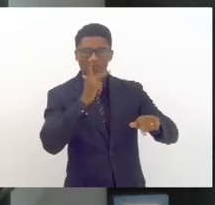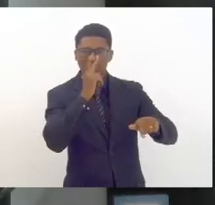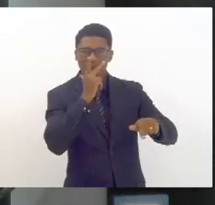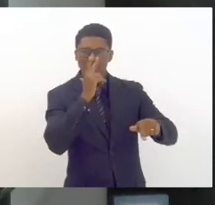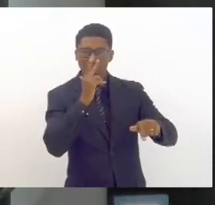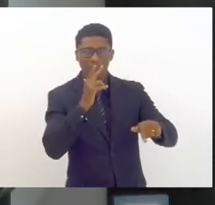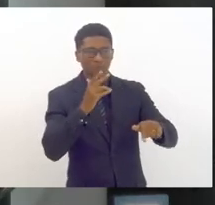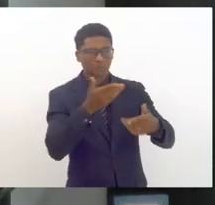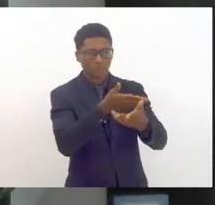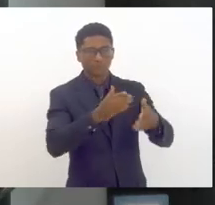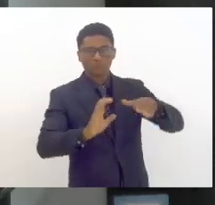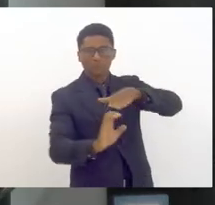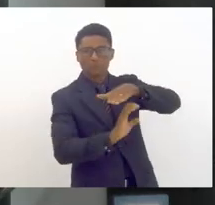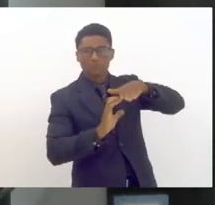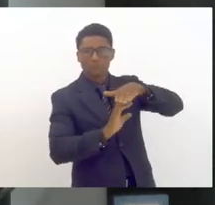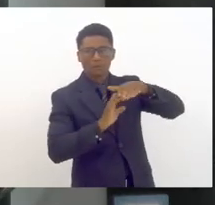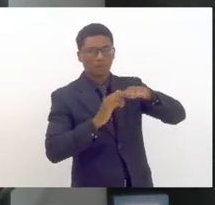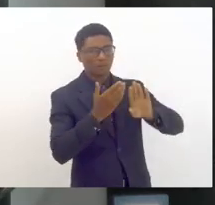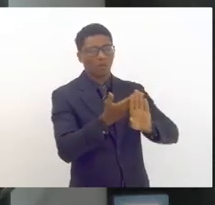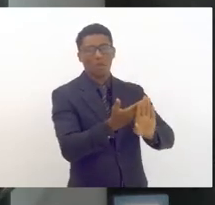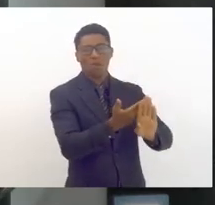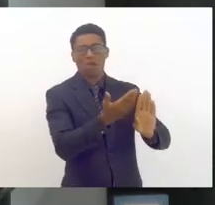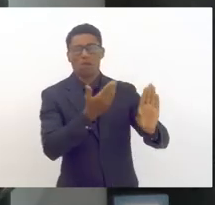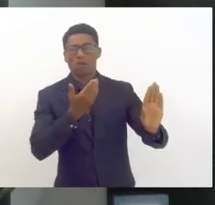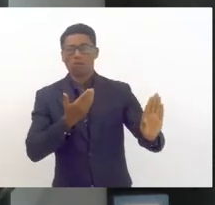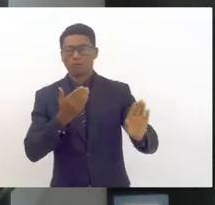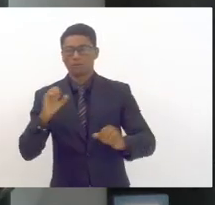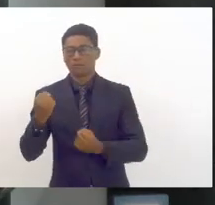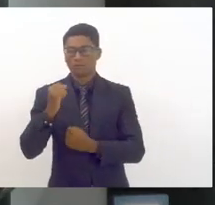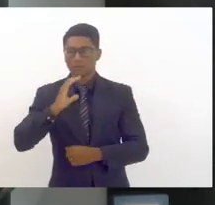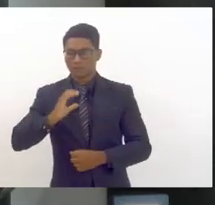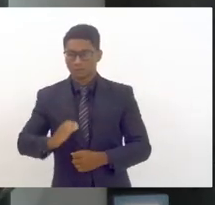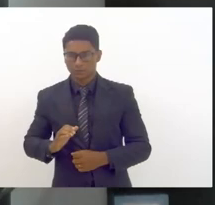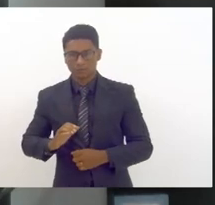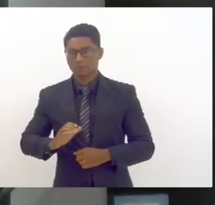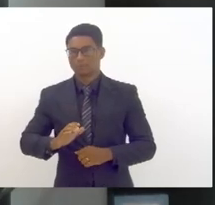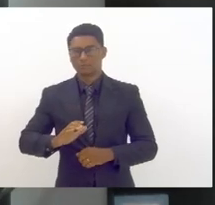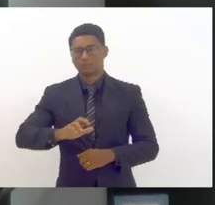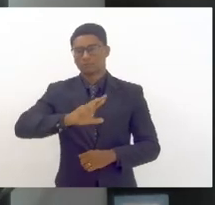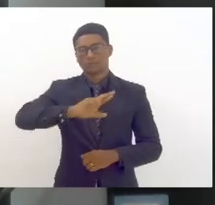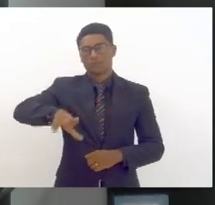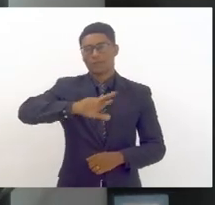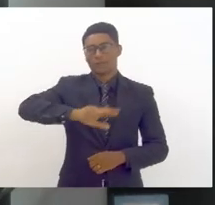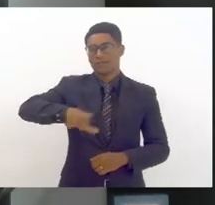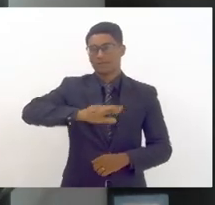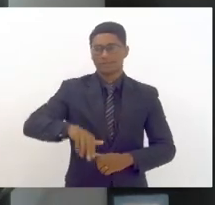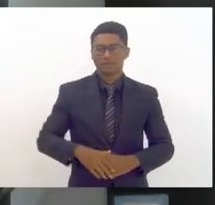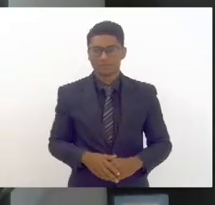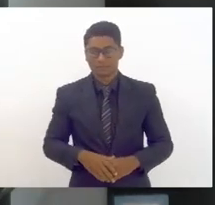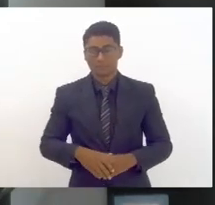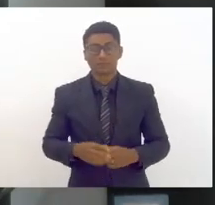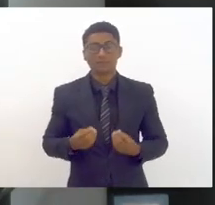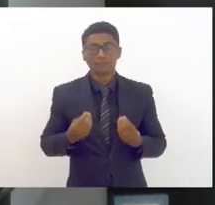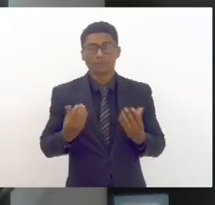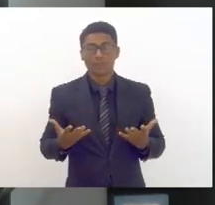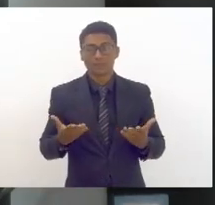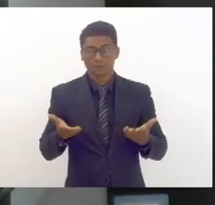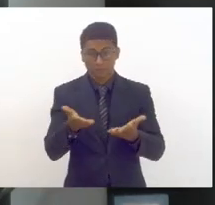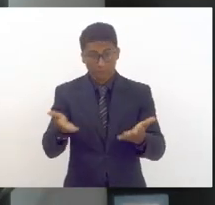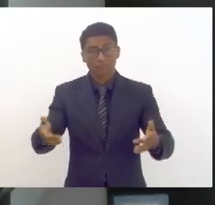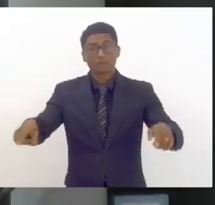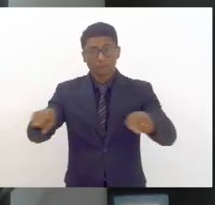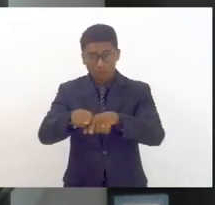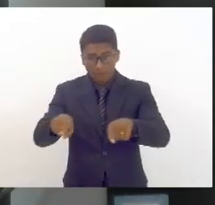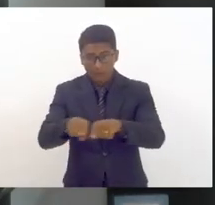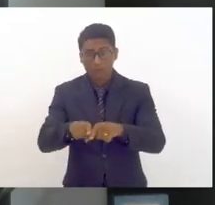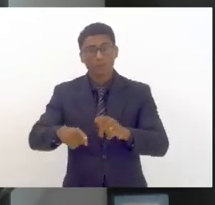das operadoras, nem tampouco das defesas civis do nosso Estado. Então, para que eles também possam, né, dentro